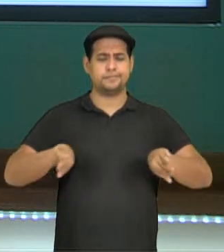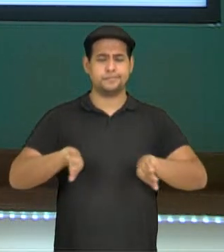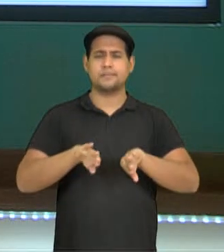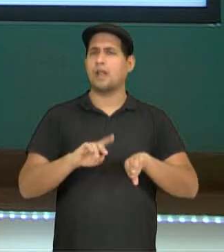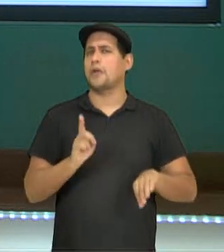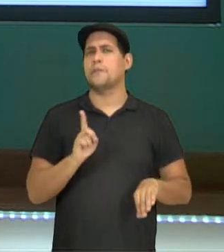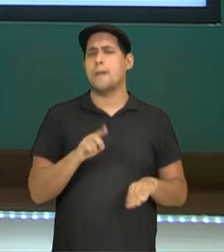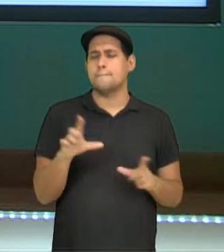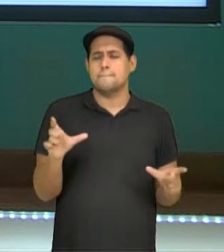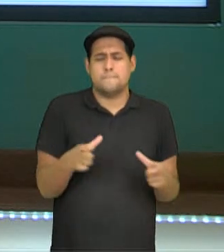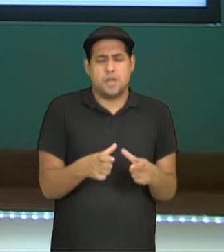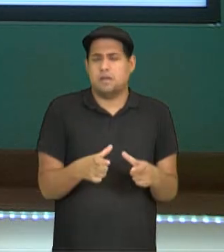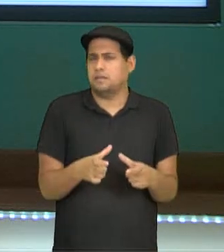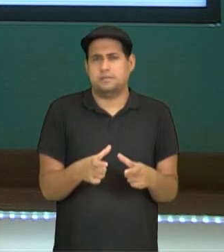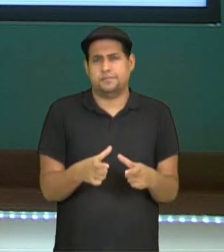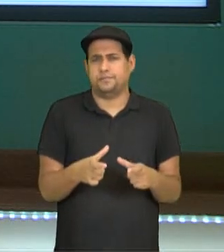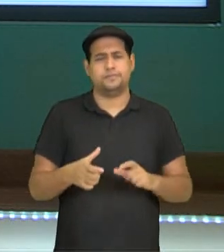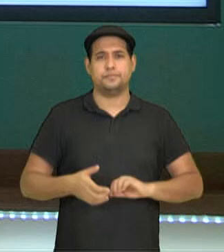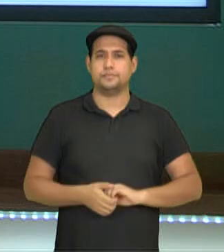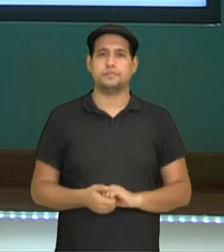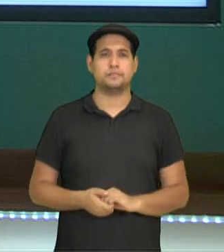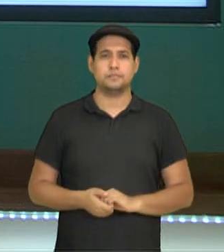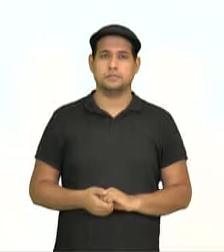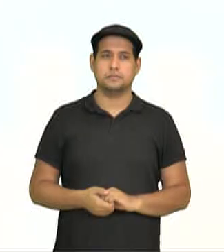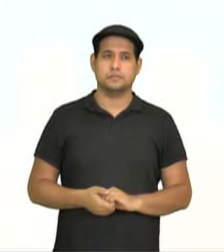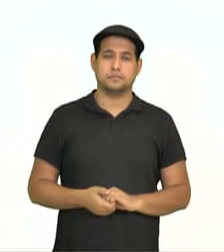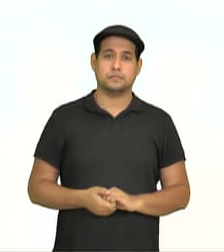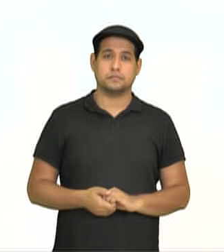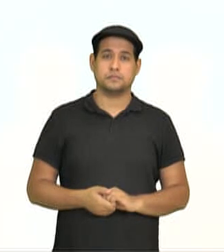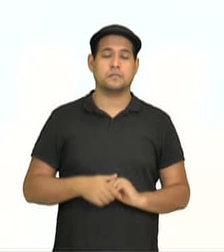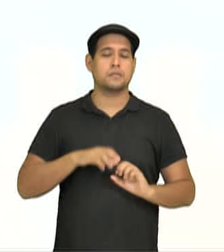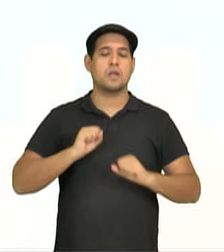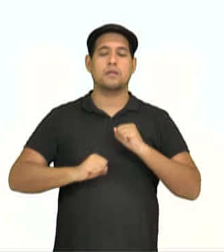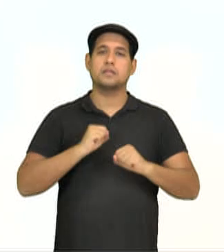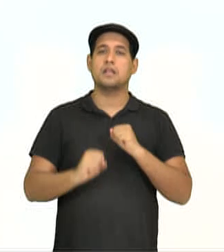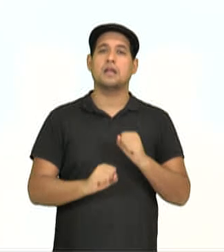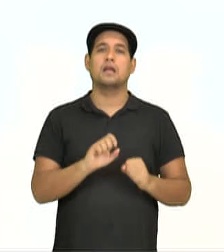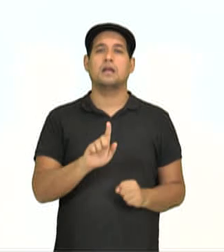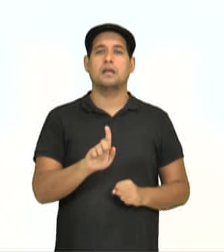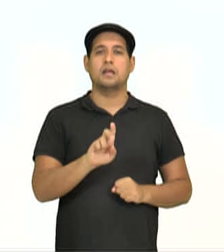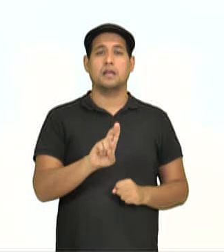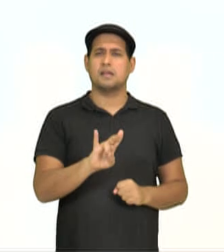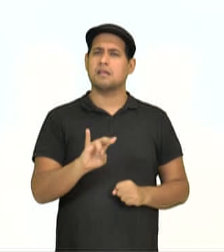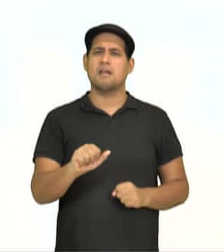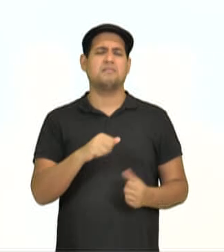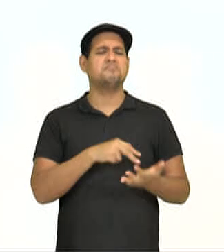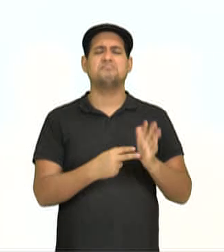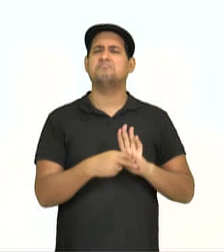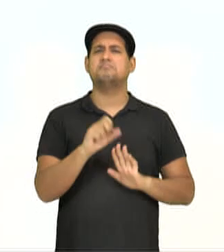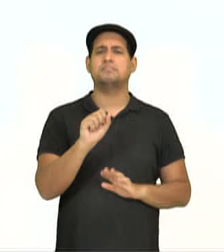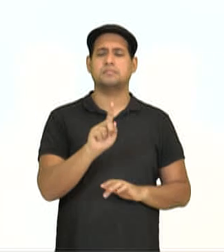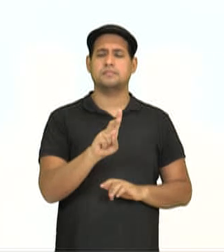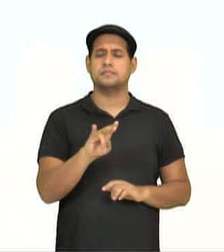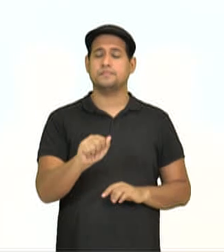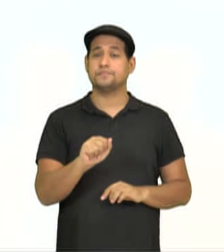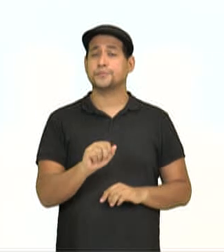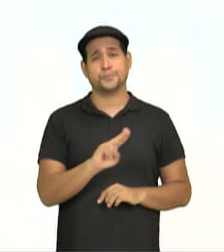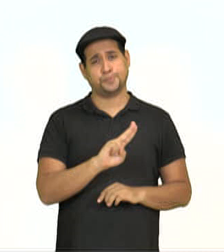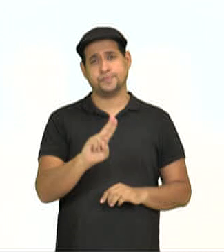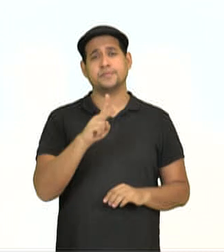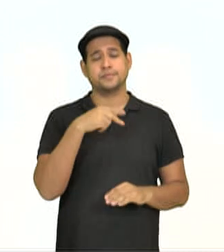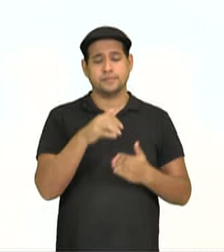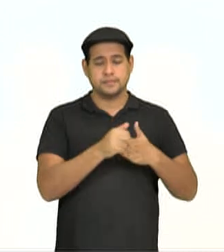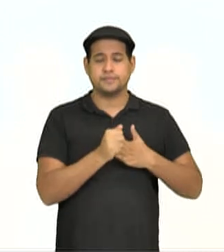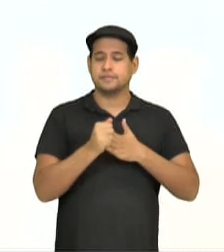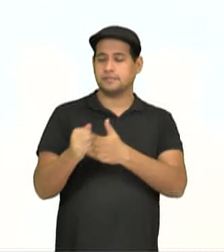então não é tão pequeno assim. E os atletas guias. Então, o que são os atletas guias? O próprio nome já diz, é o